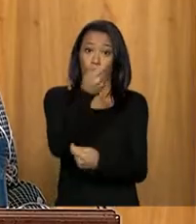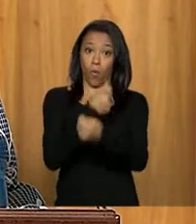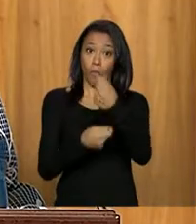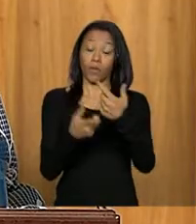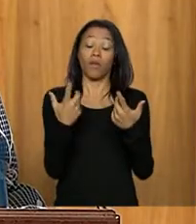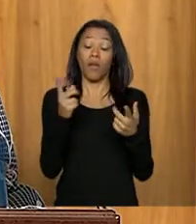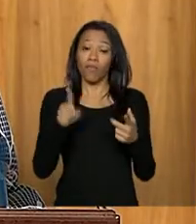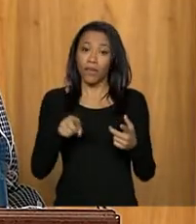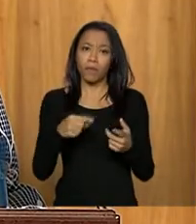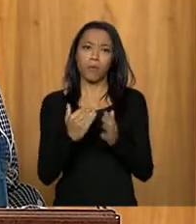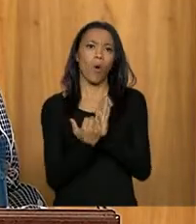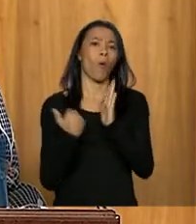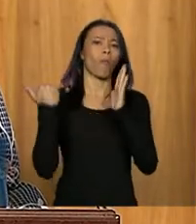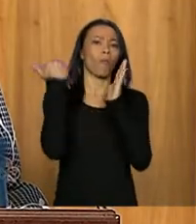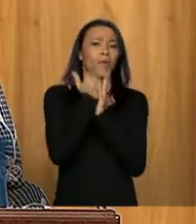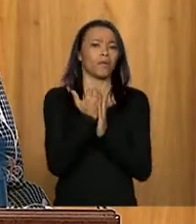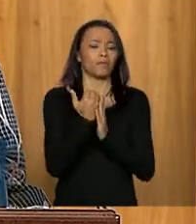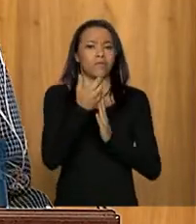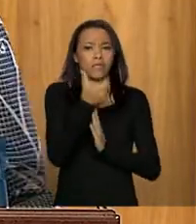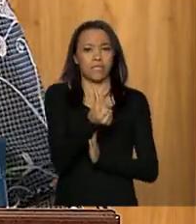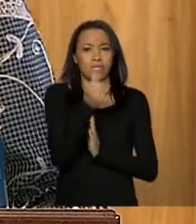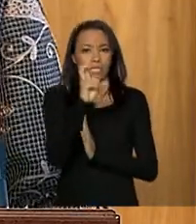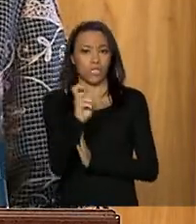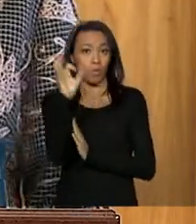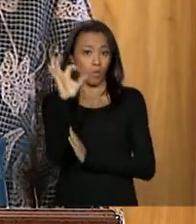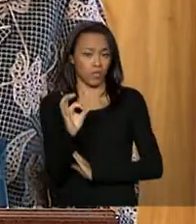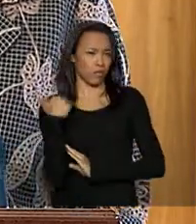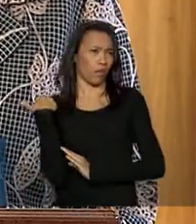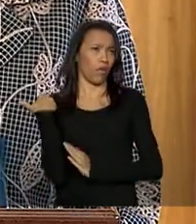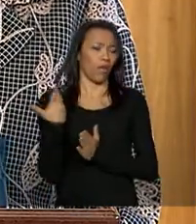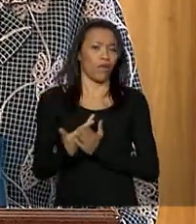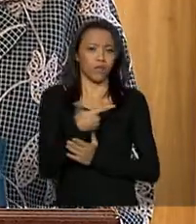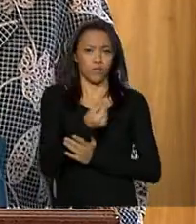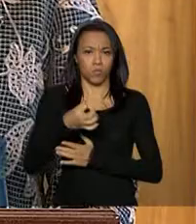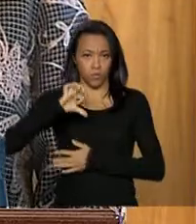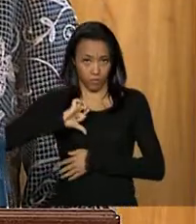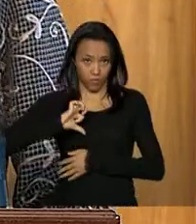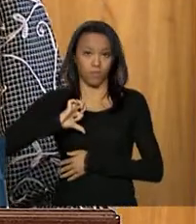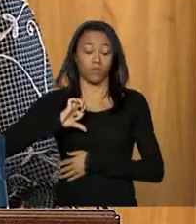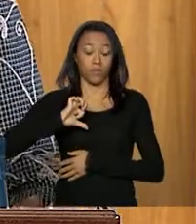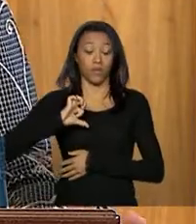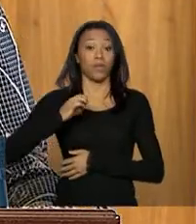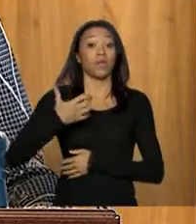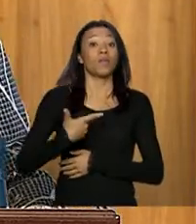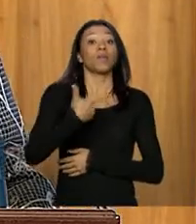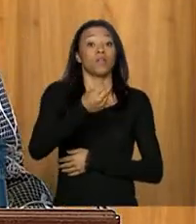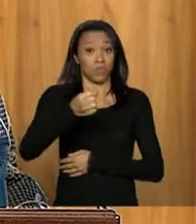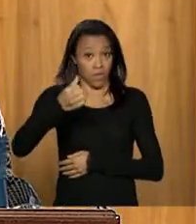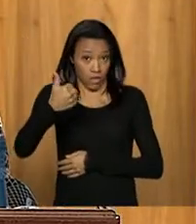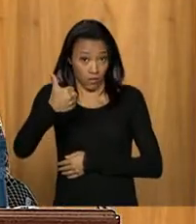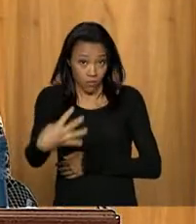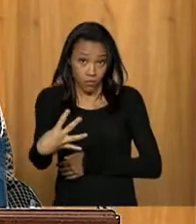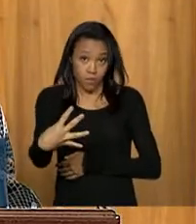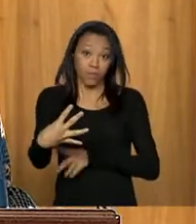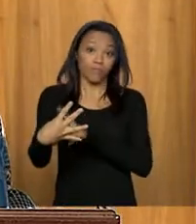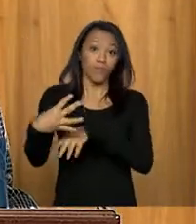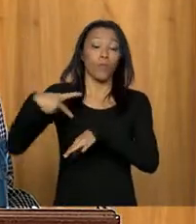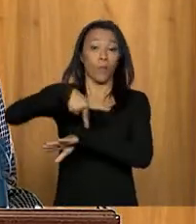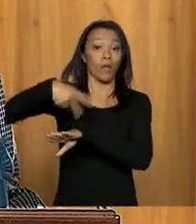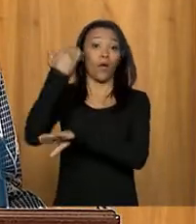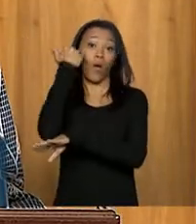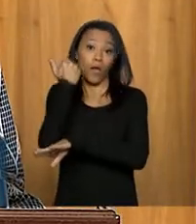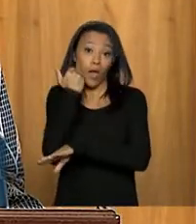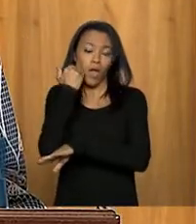de 65% desde 2009. Em 2014, a Coreia foi